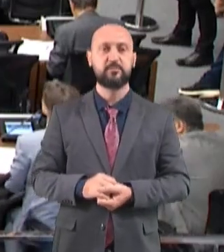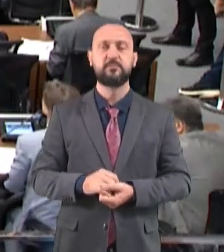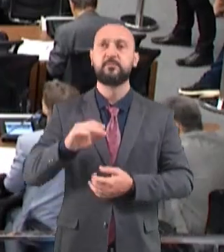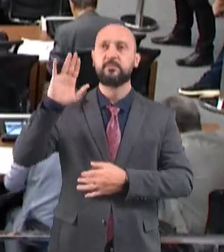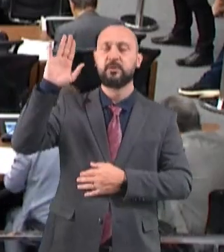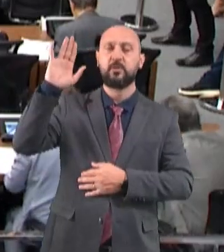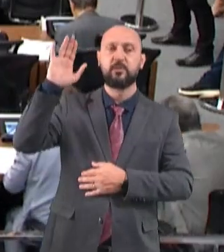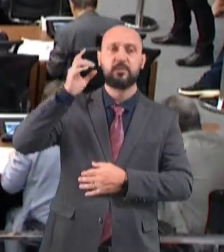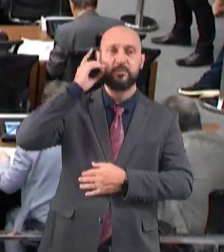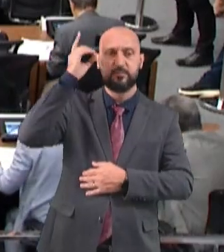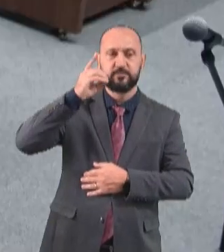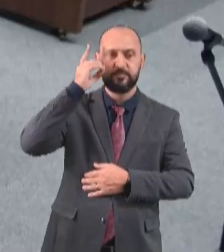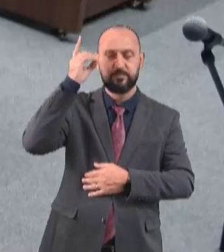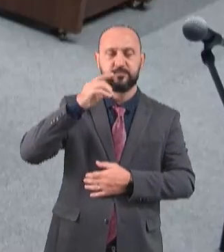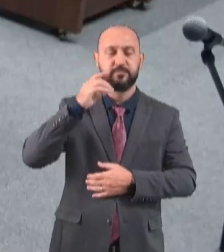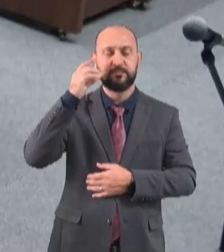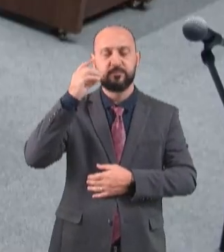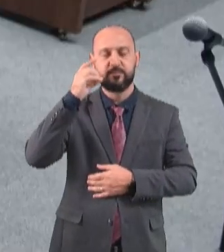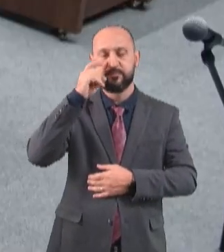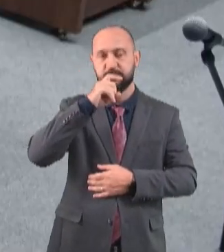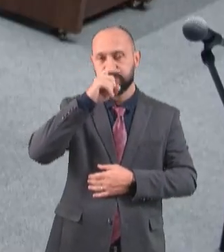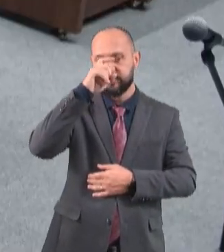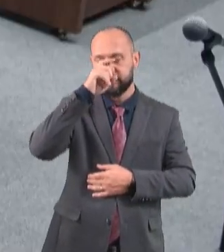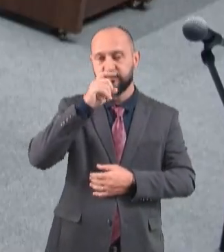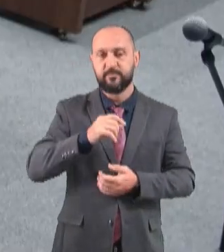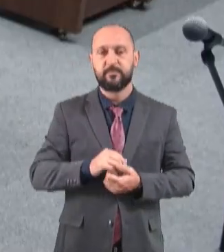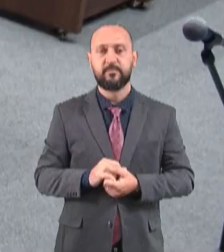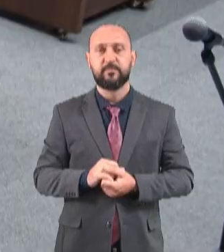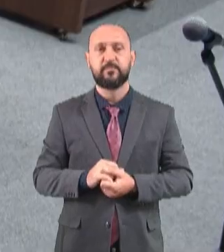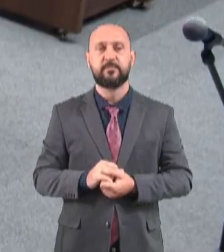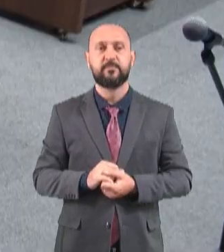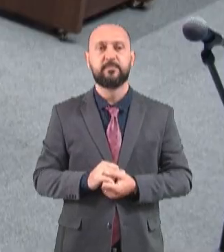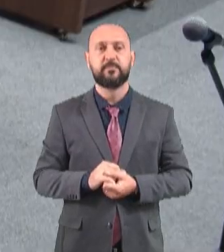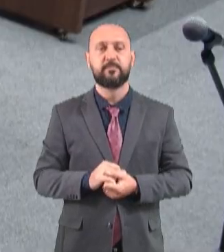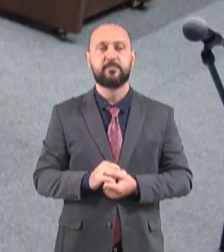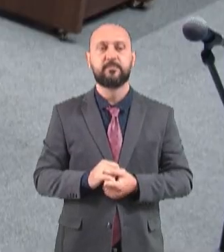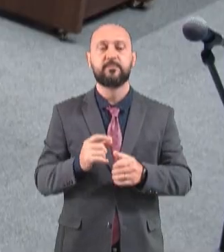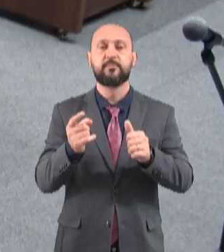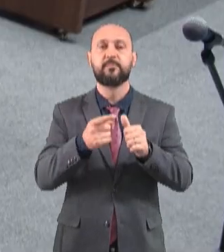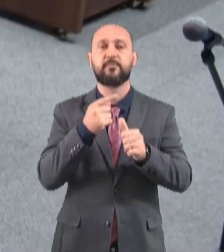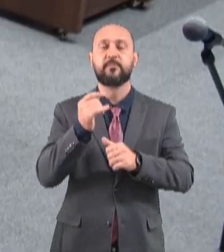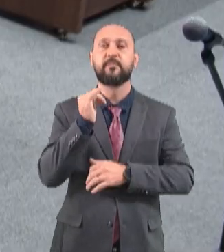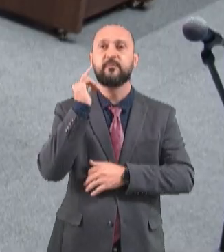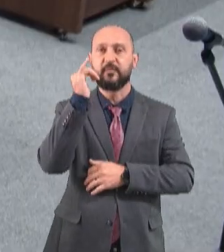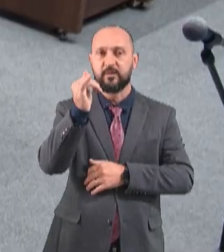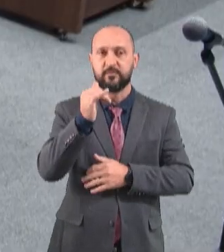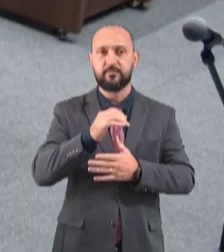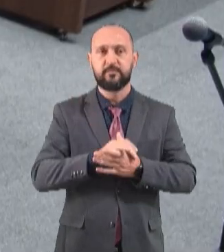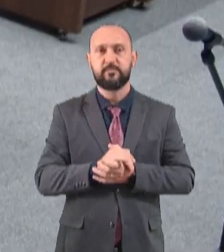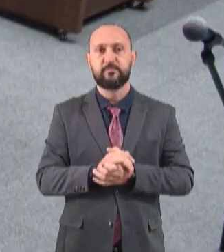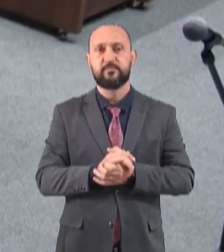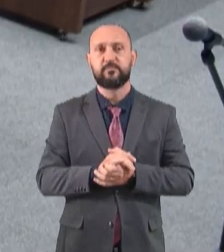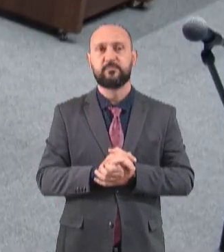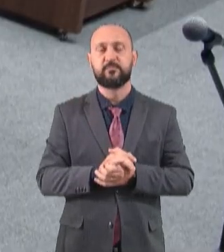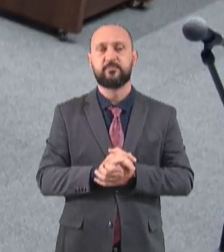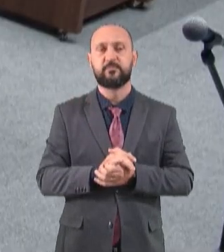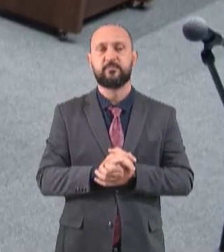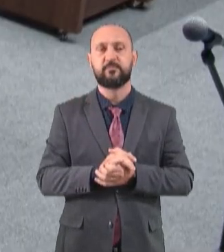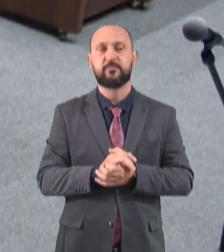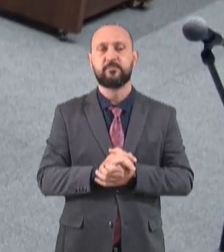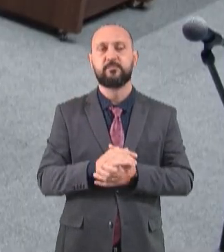Pela ordem, senhor presidente. Em votação, pela ordem, deputado Zeca. Senhor presidente, primeiro para dizer a vossa excelência que eu